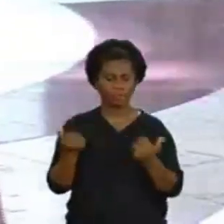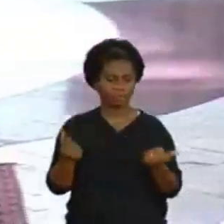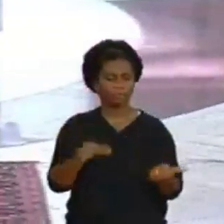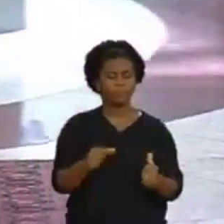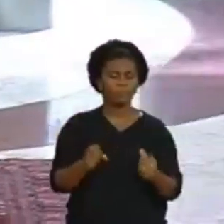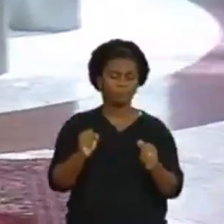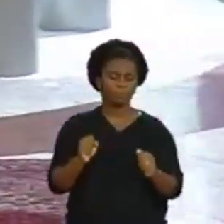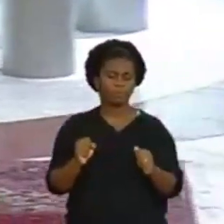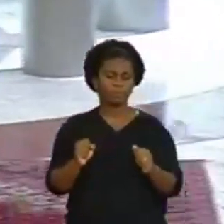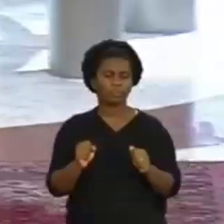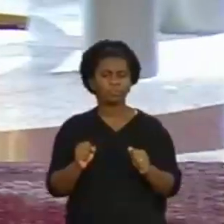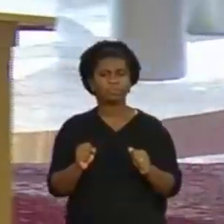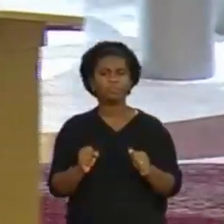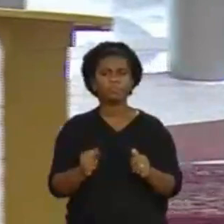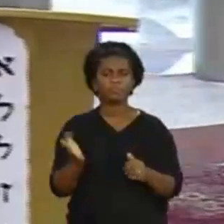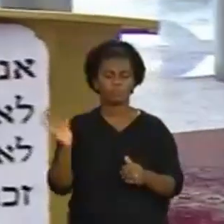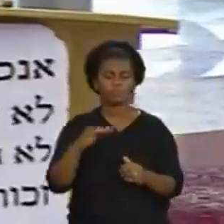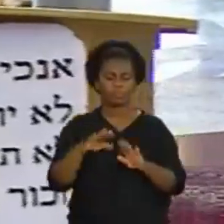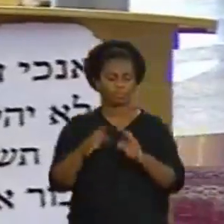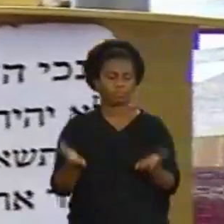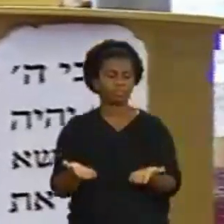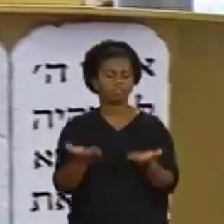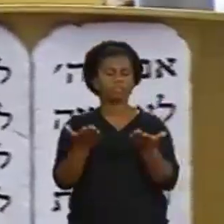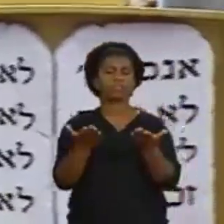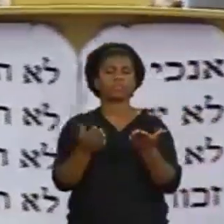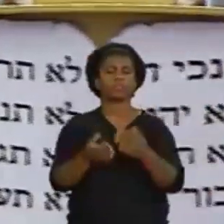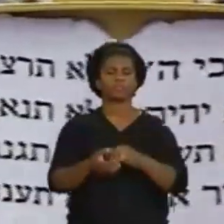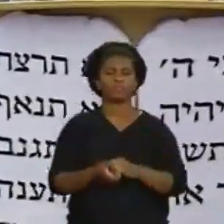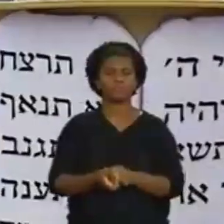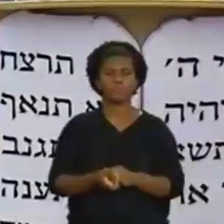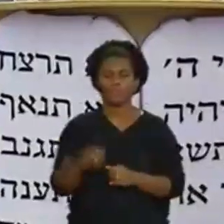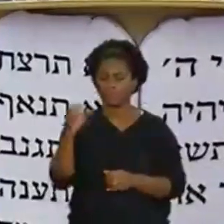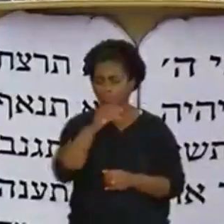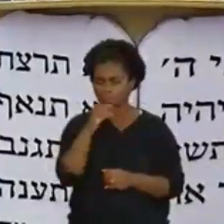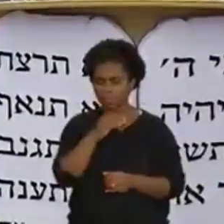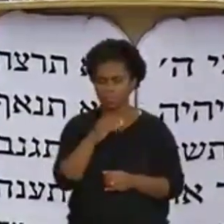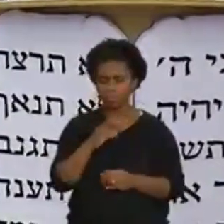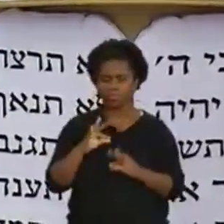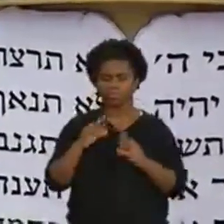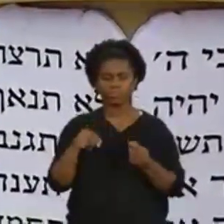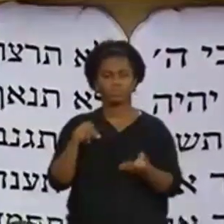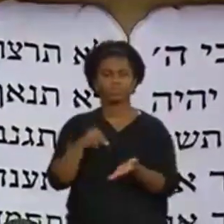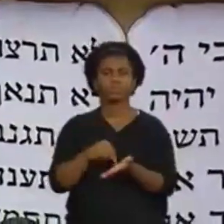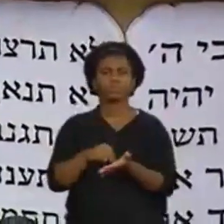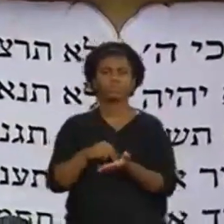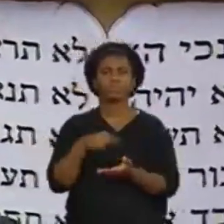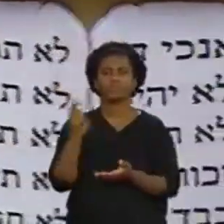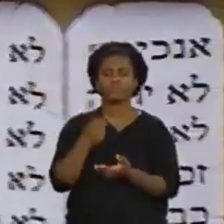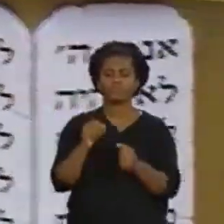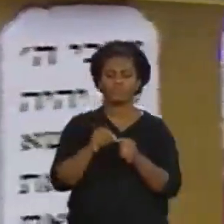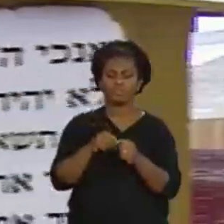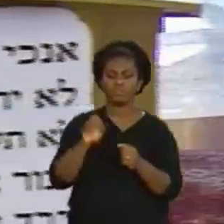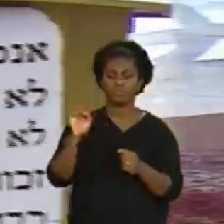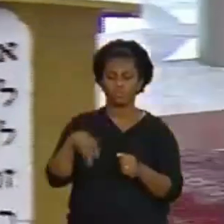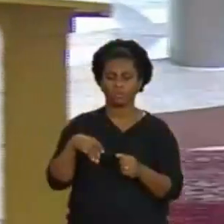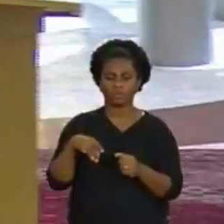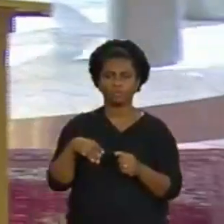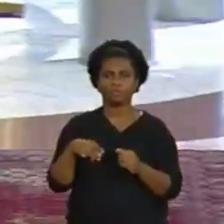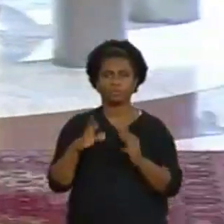acabar o culto, quiser se batizar, pode vir aqui no altar, tá bom? Bem rapidinho, todo mundo de pé, para nós fazermos a oração